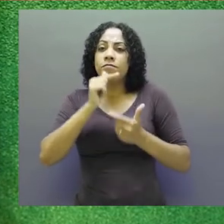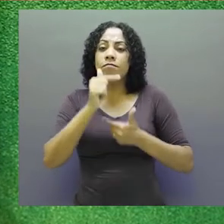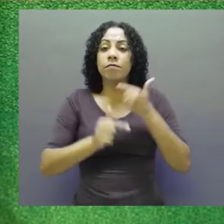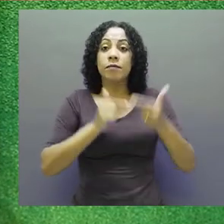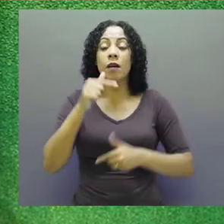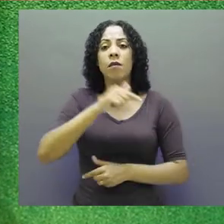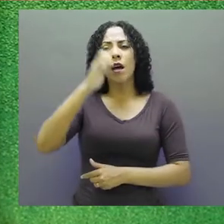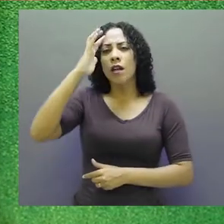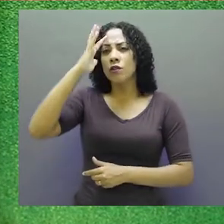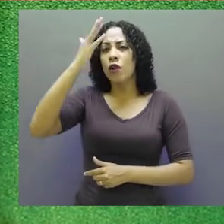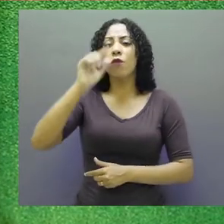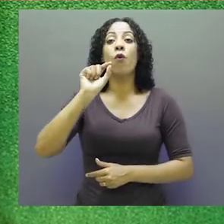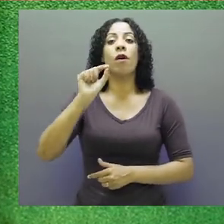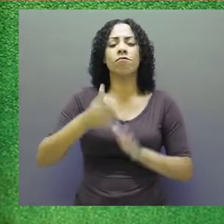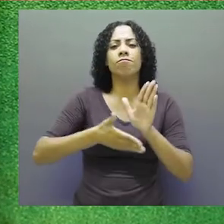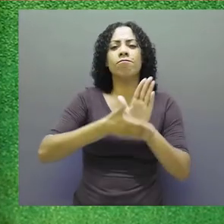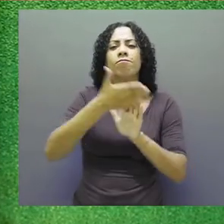que resolveu